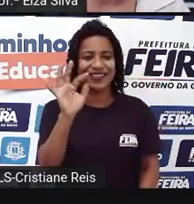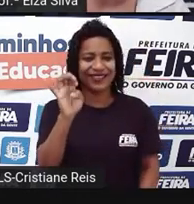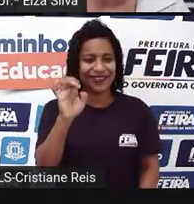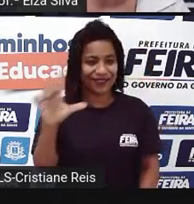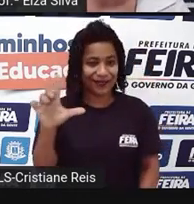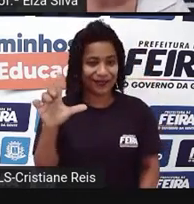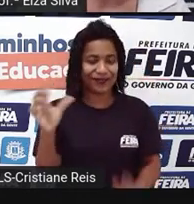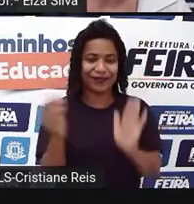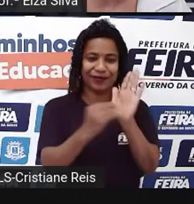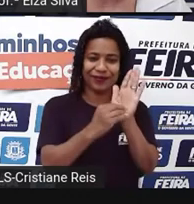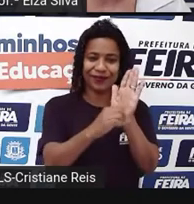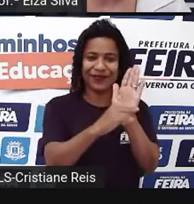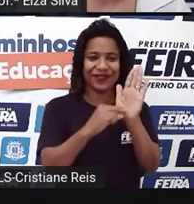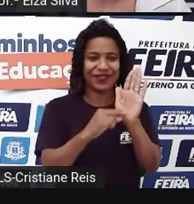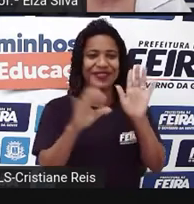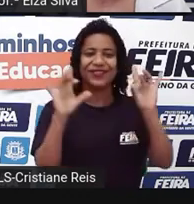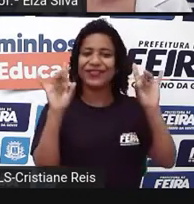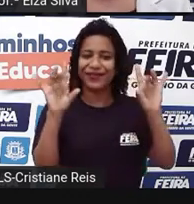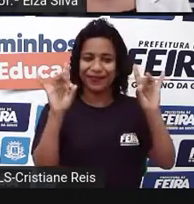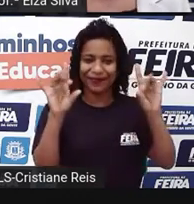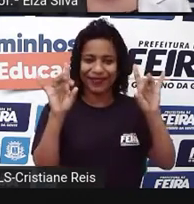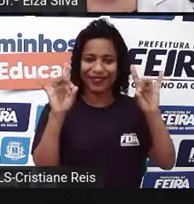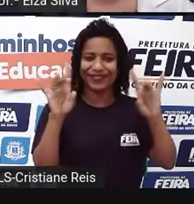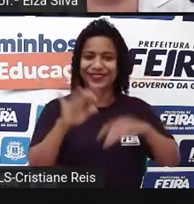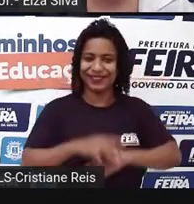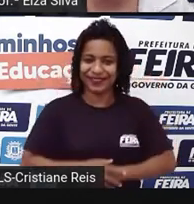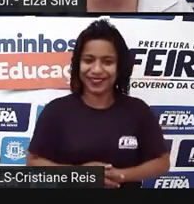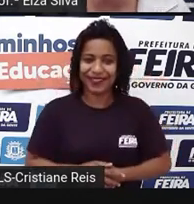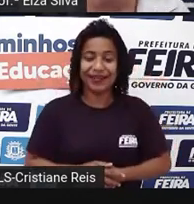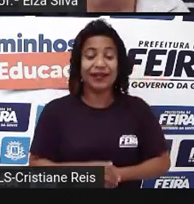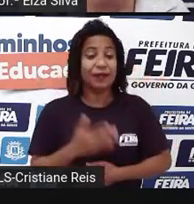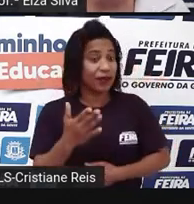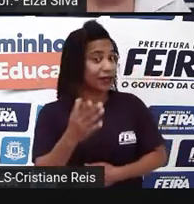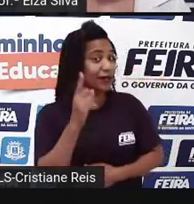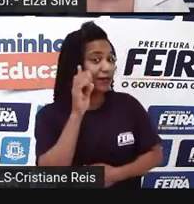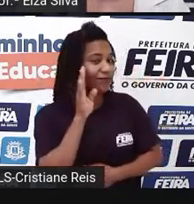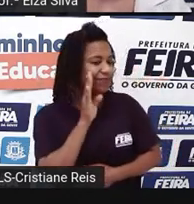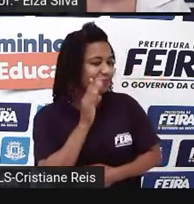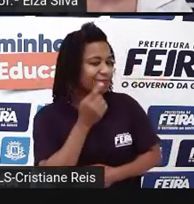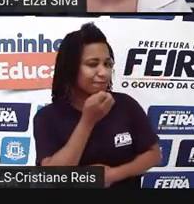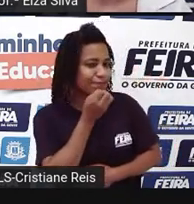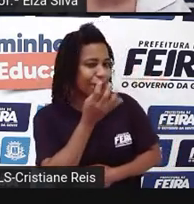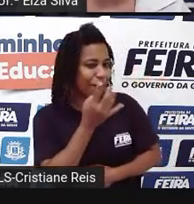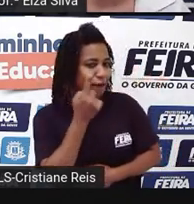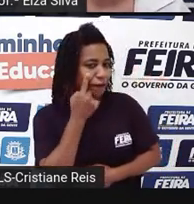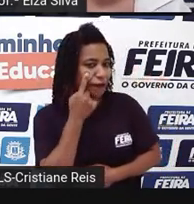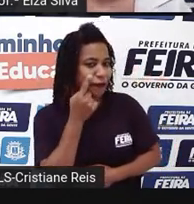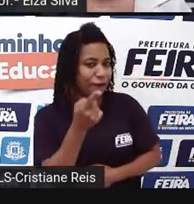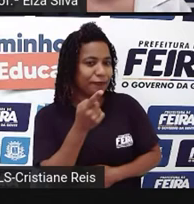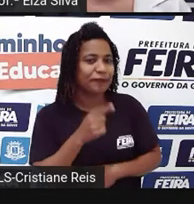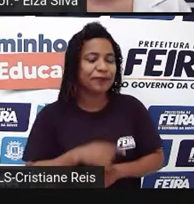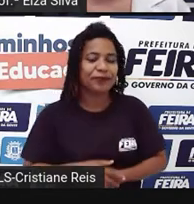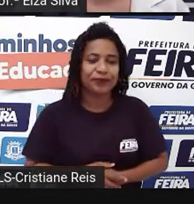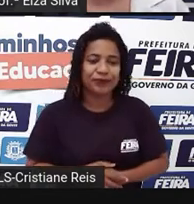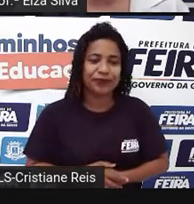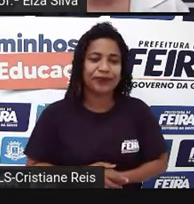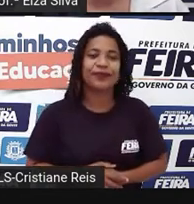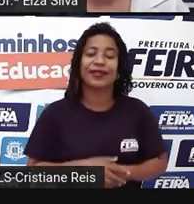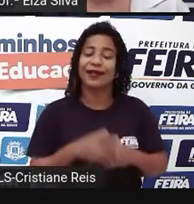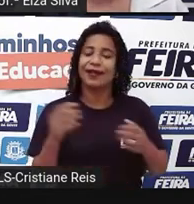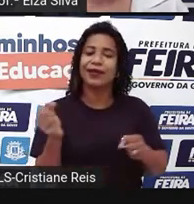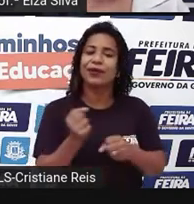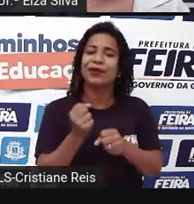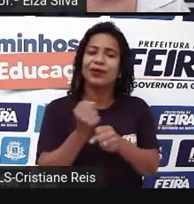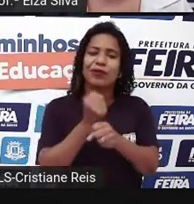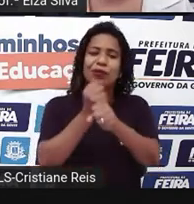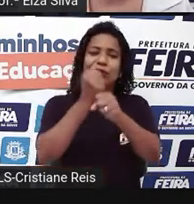torre. Ok, estudantes, agora tem uma coisa legal para a gente aprender também. Ela foi construída para a Feira Mundial